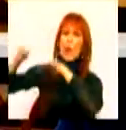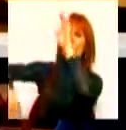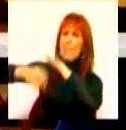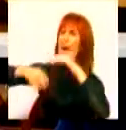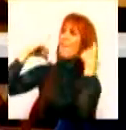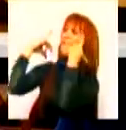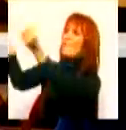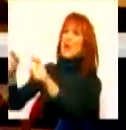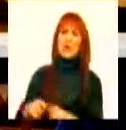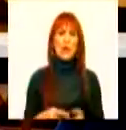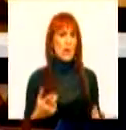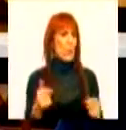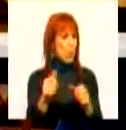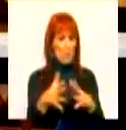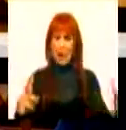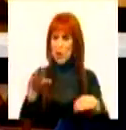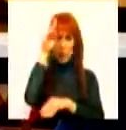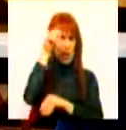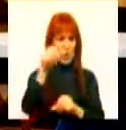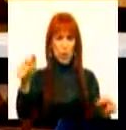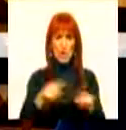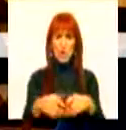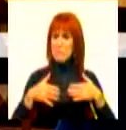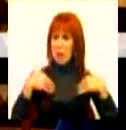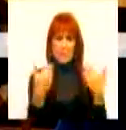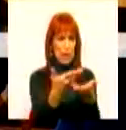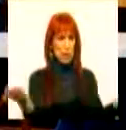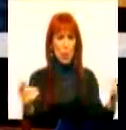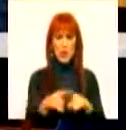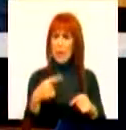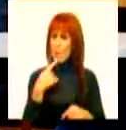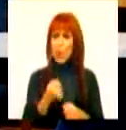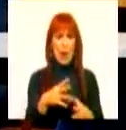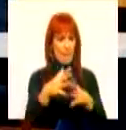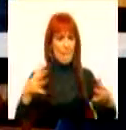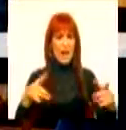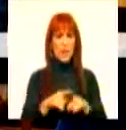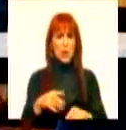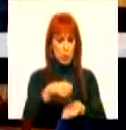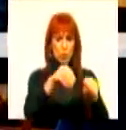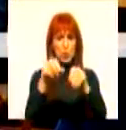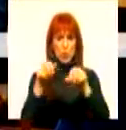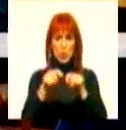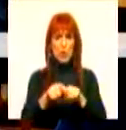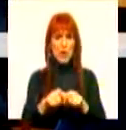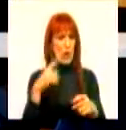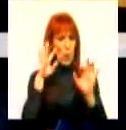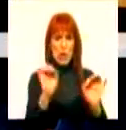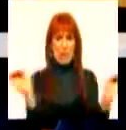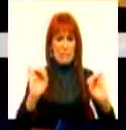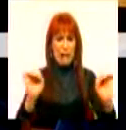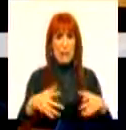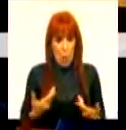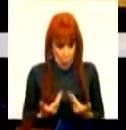país, que deixaram muita boa parte do território ao abandono e que deixaram muito boa parte do território descuidado,